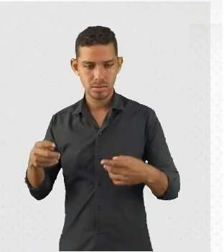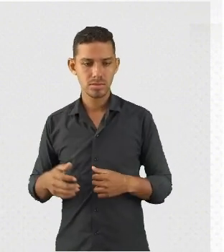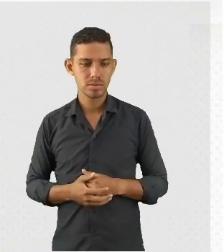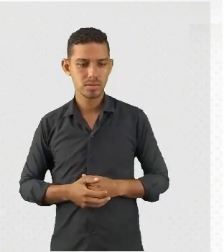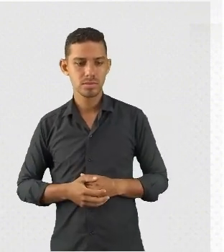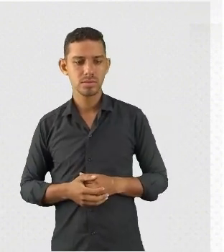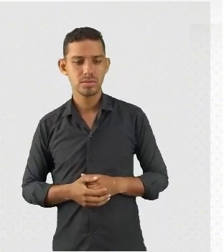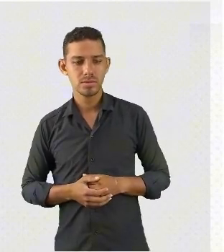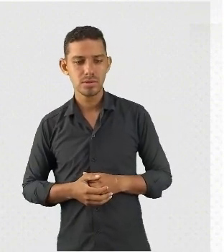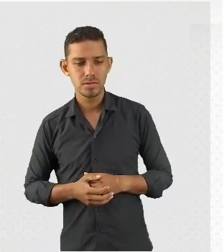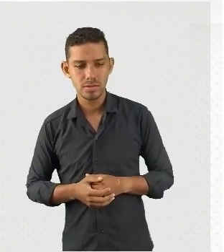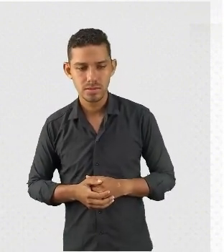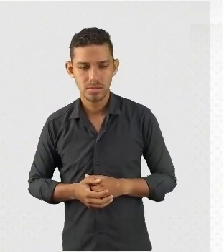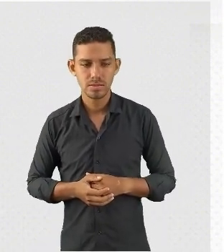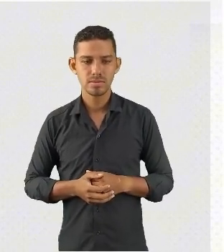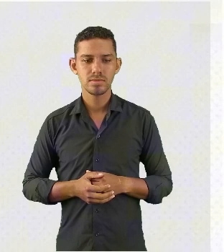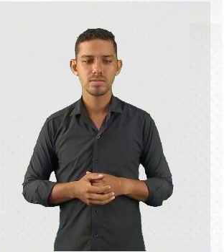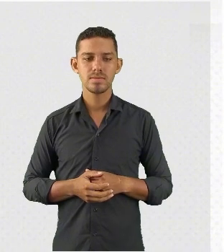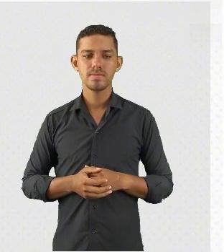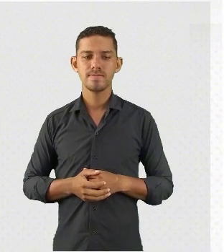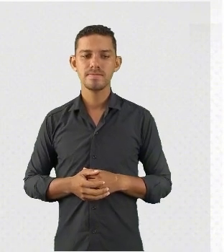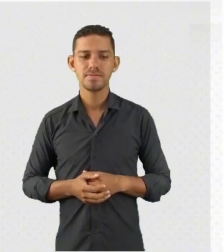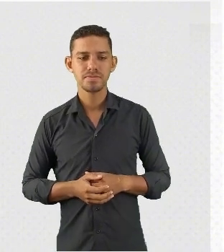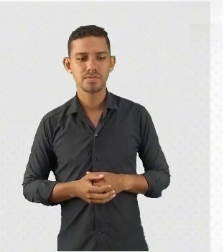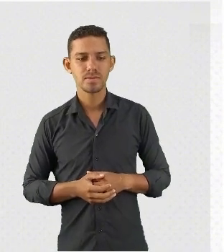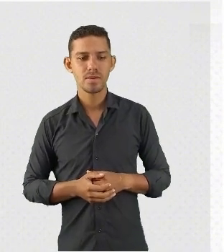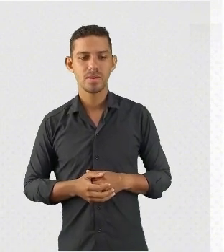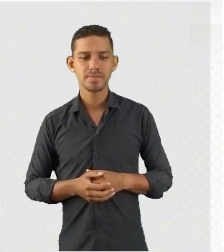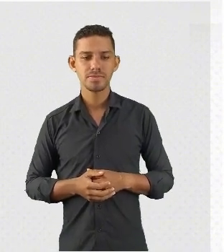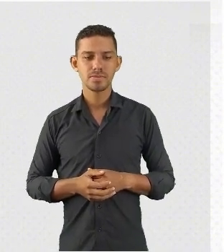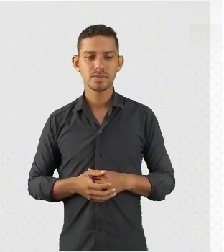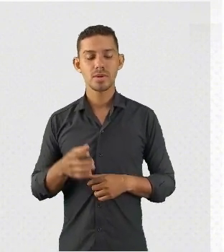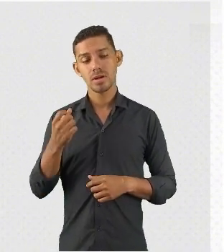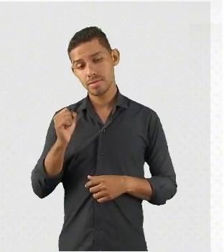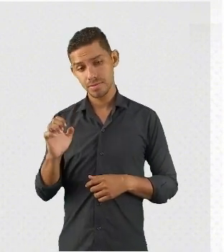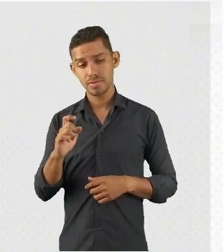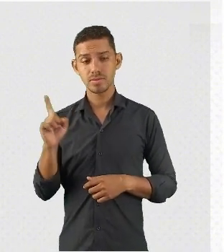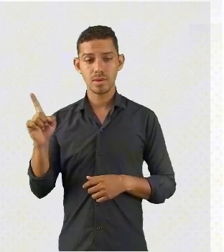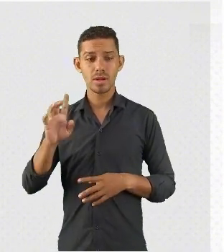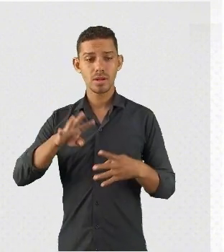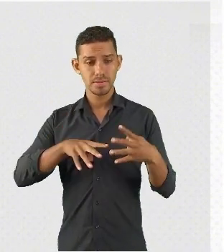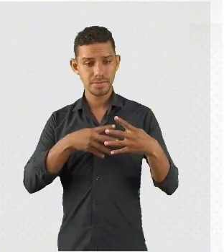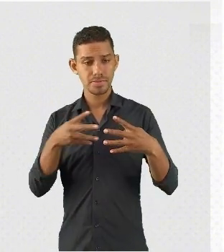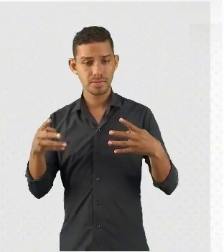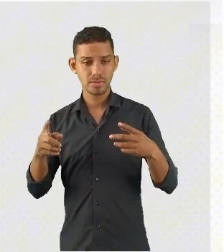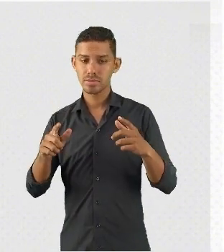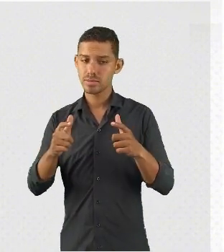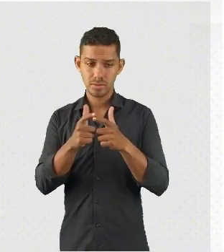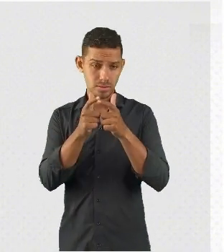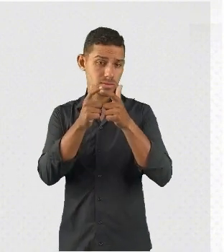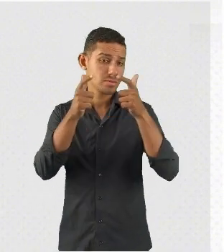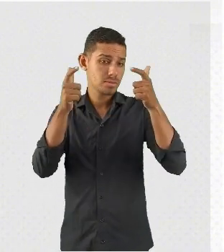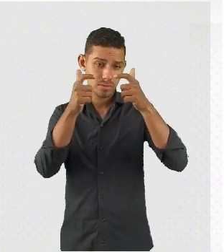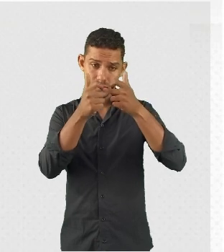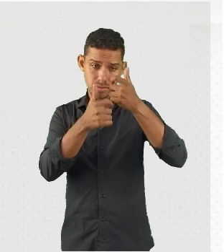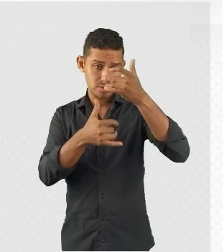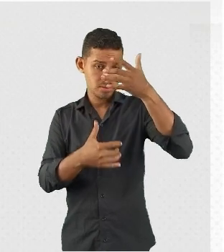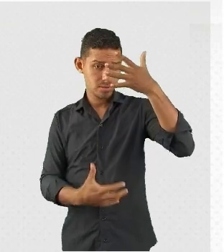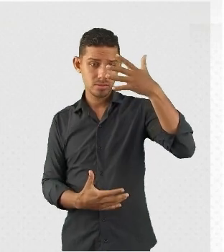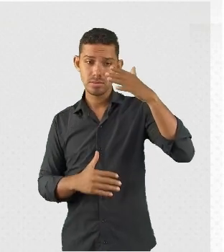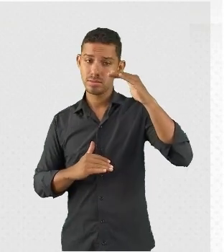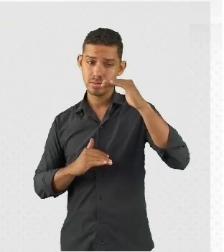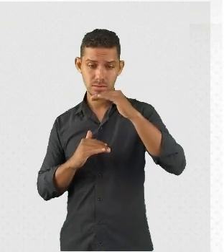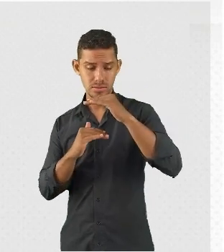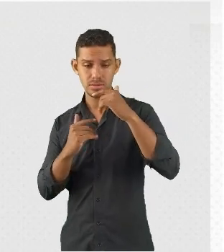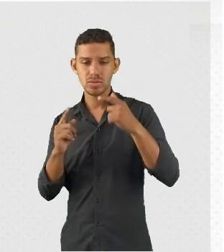tabela? Se chegar uma tabela como essa, tem tabela com mais elementos do que essa, com menos, mas é assim, ó, o que diz